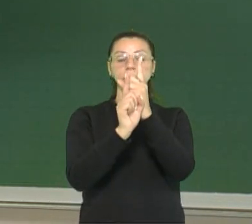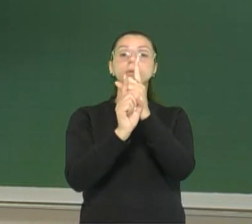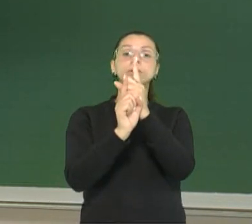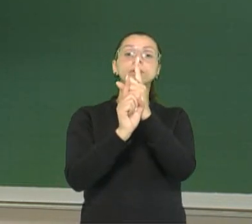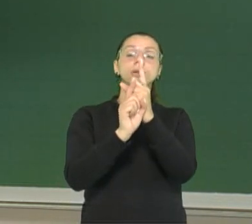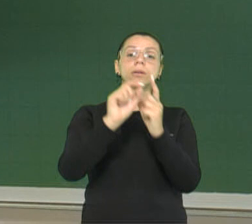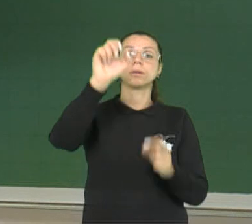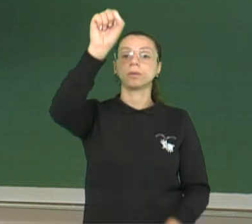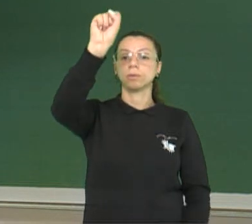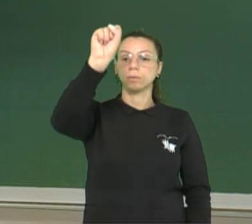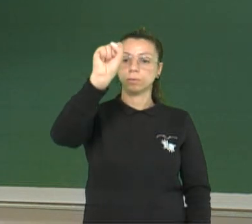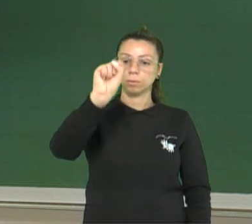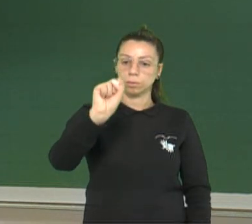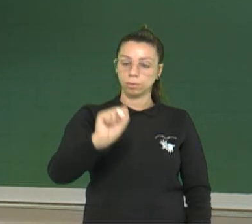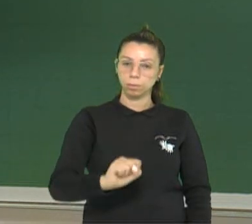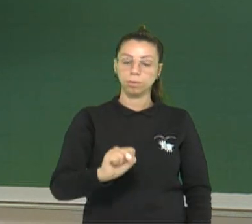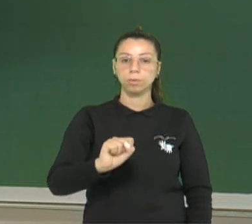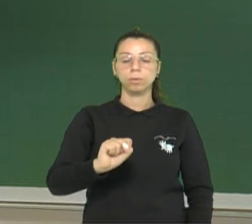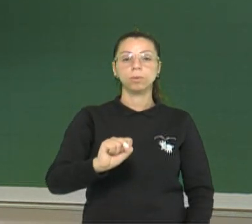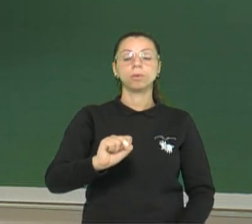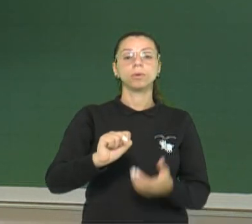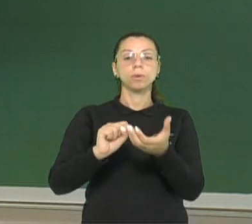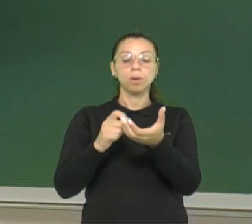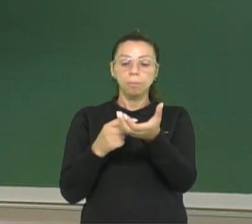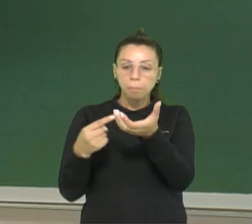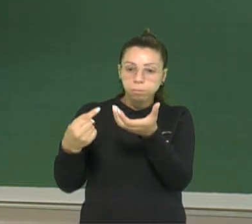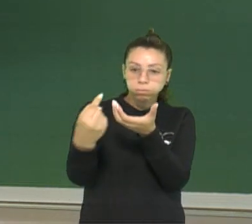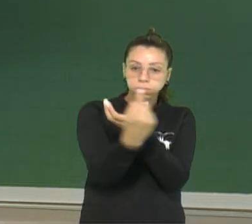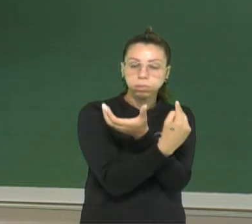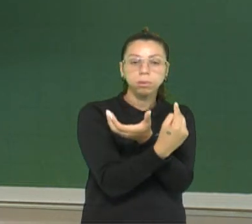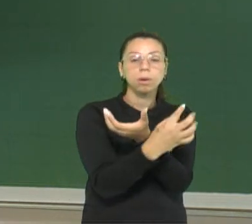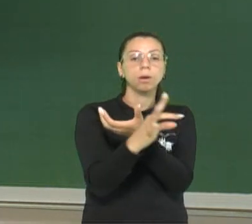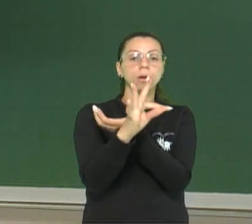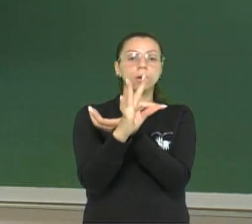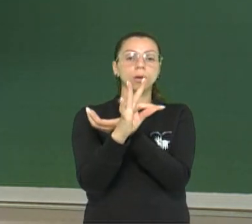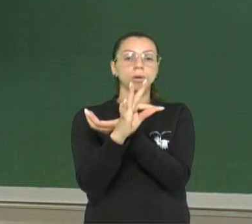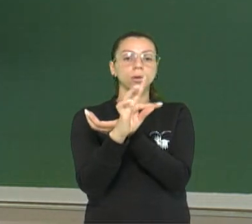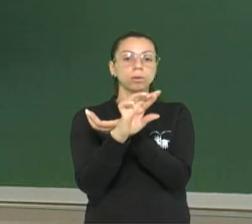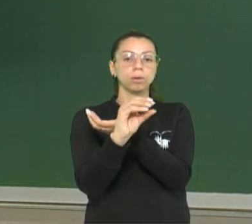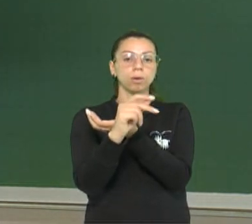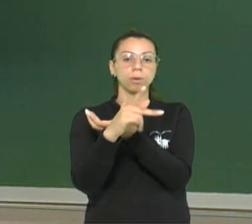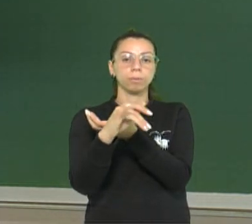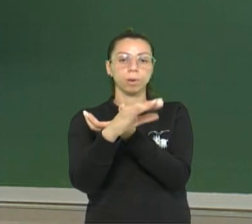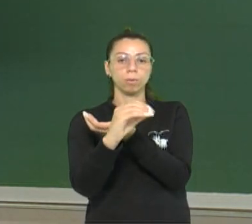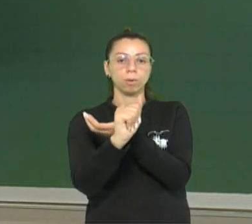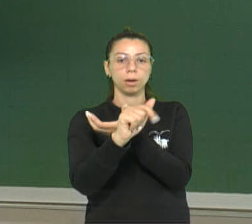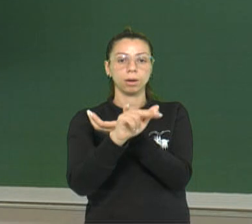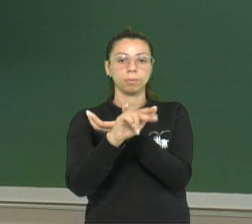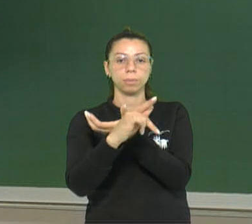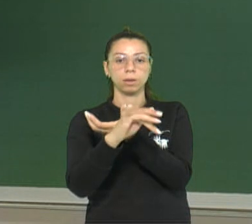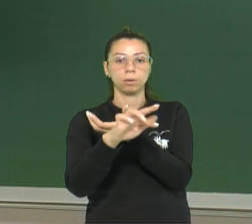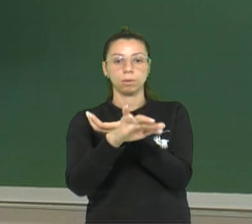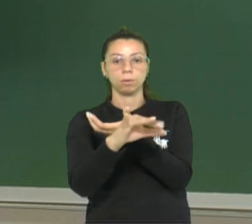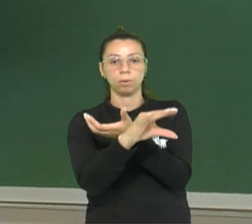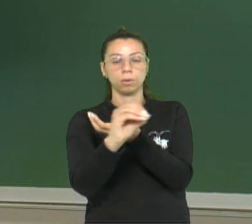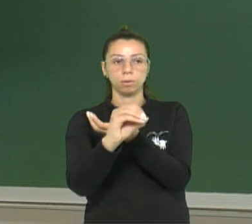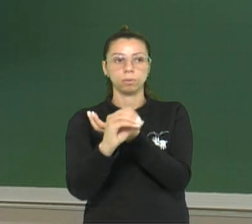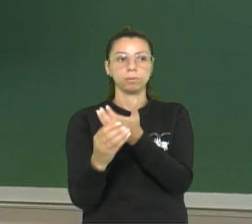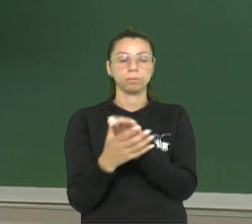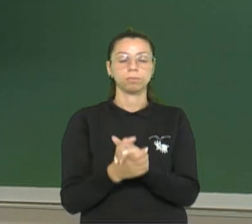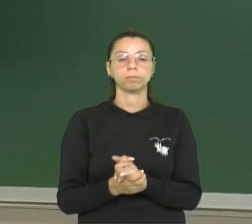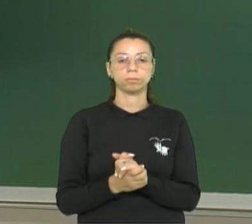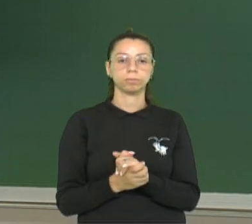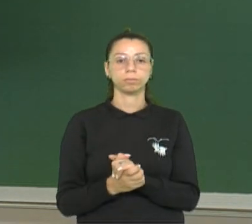é cortado pela linha do Trópico de Capricórnio. Observa aqui com bastante atenção, ó. na área temperada